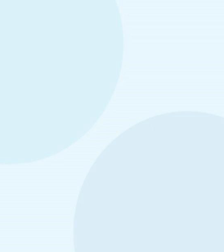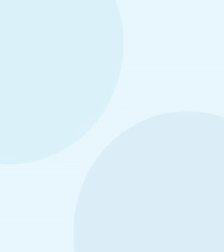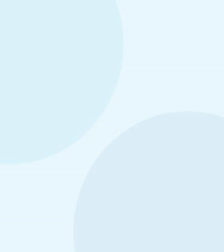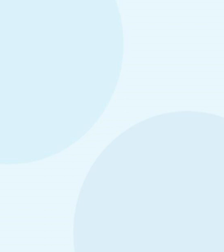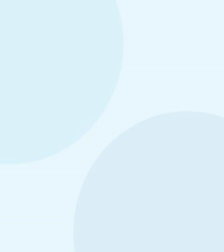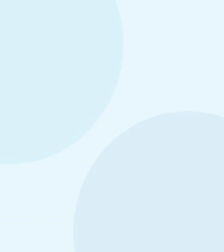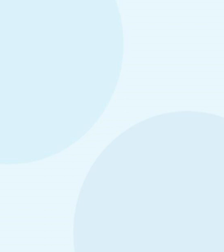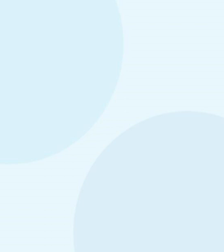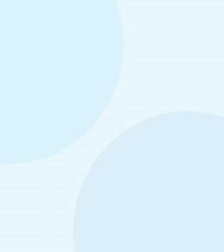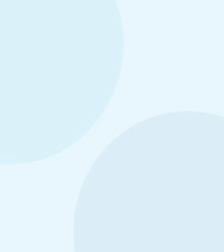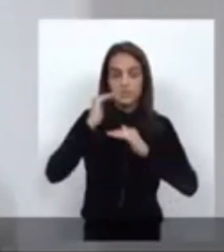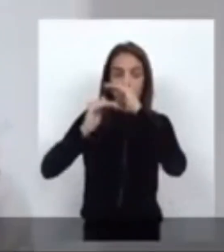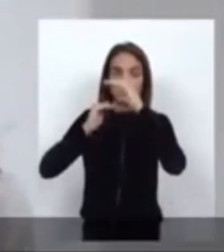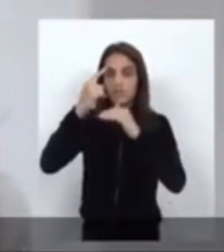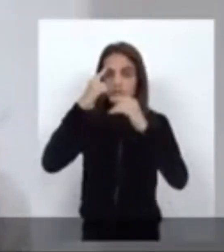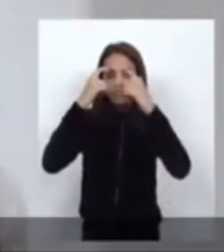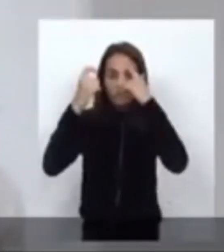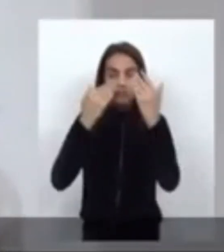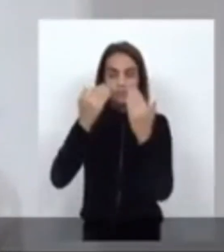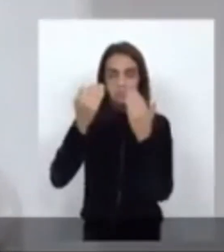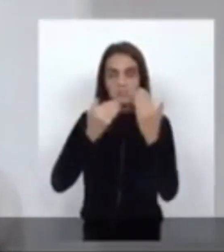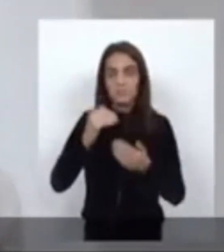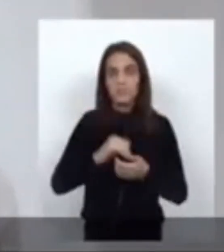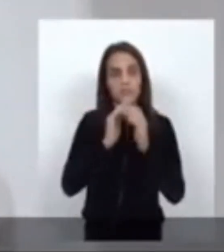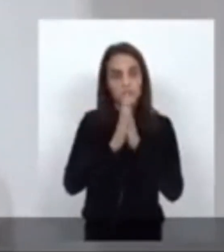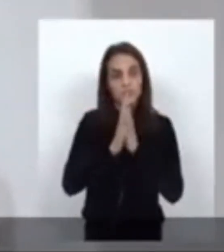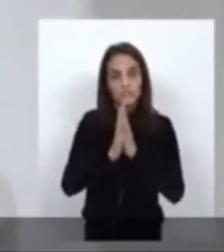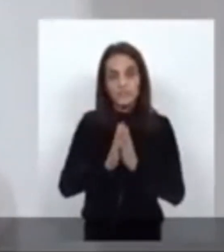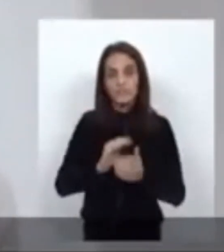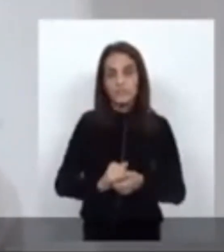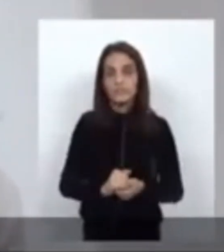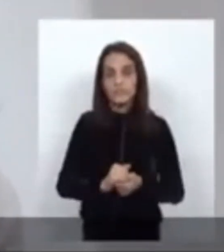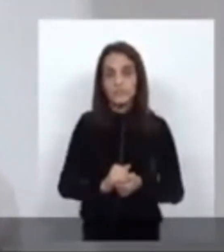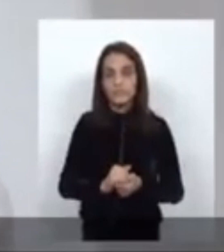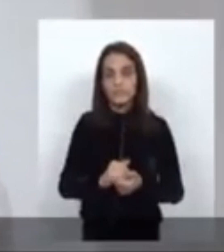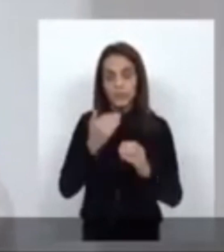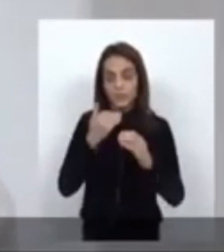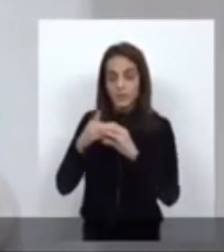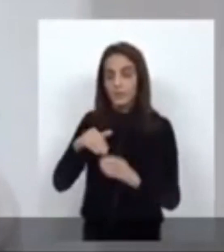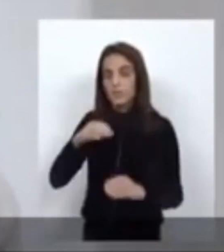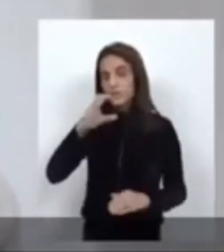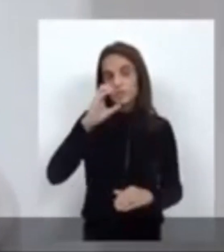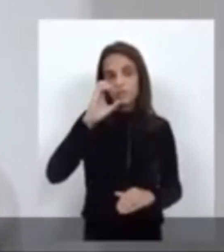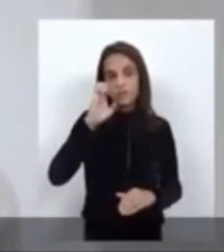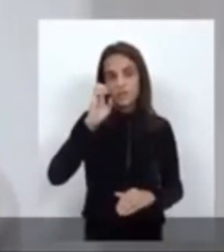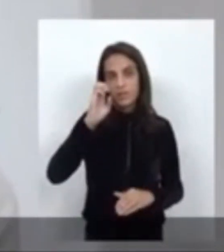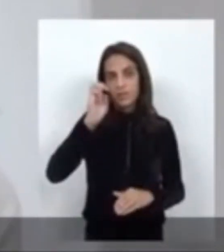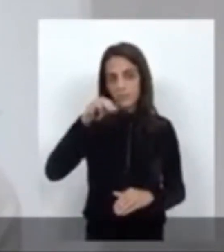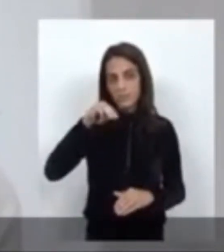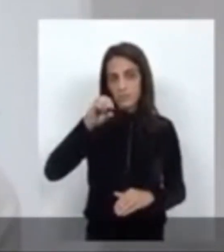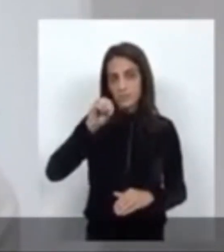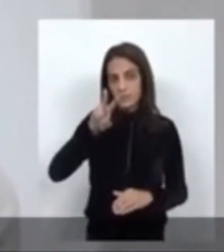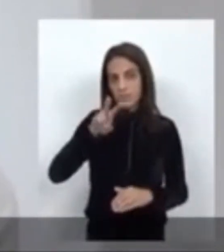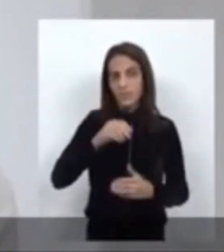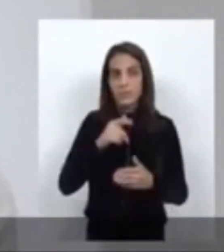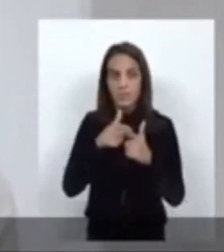gerenciamos o processo, então as dúvidas de sistema, por favor, encaminhe para o Semove. Aquilo que eu falei também vale se tiver algum problema